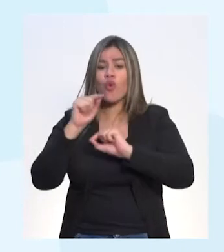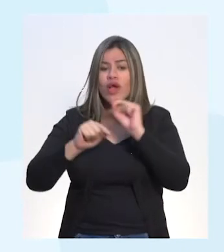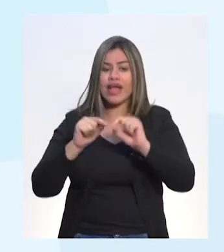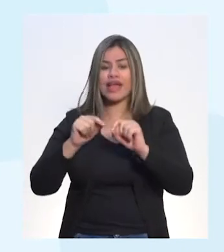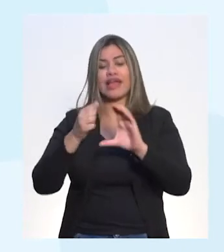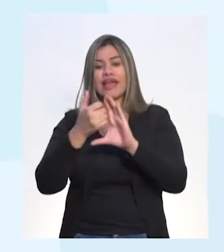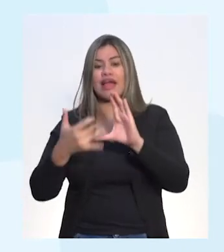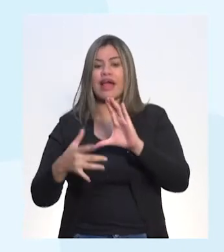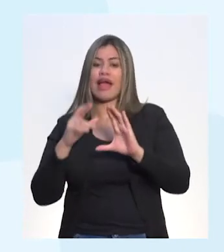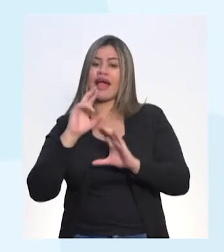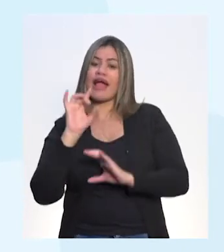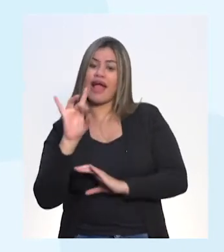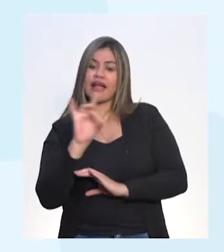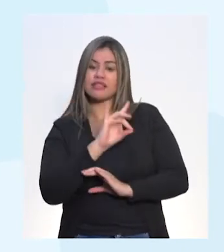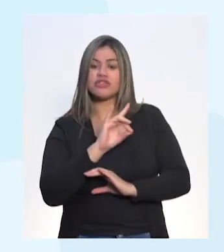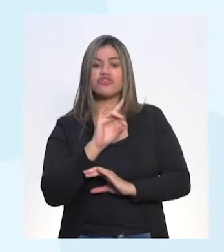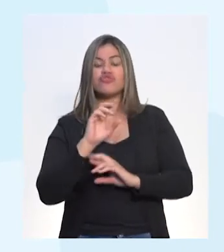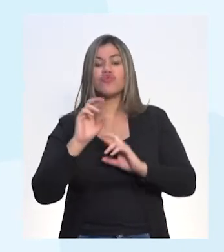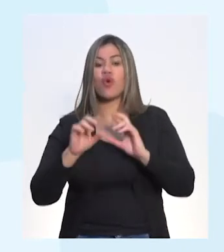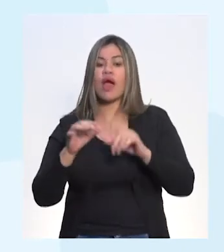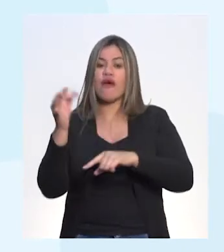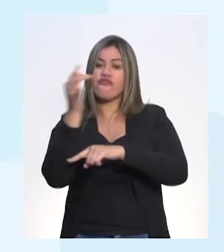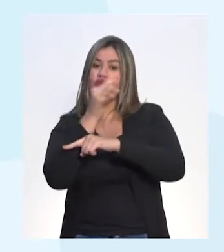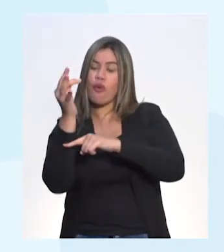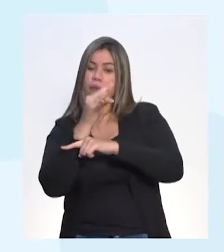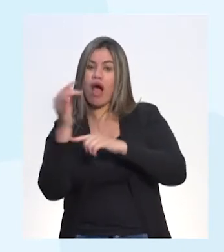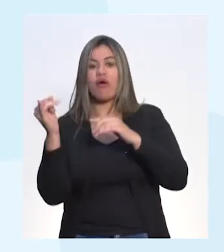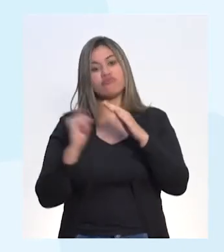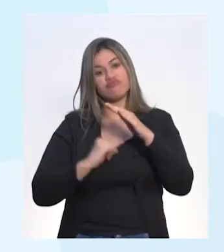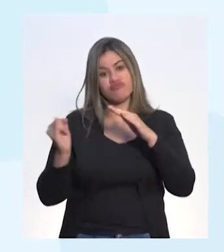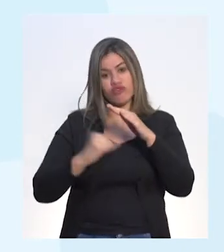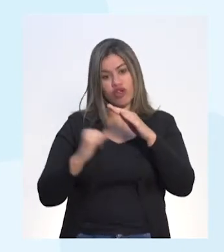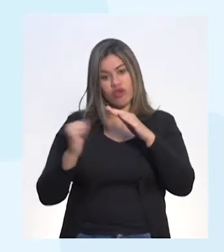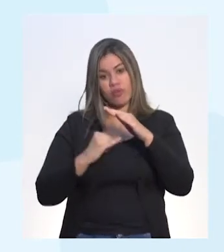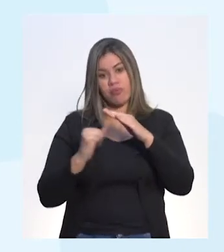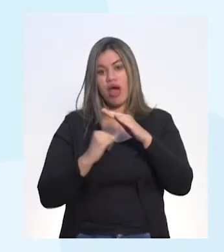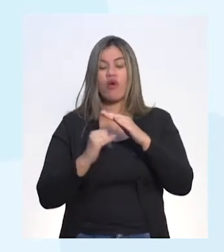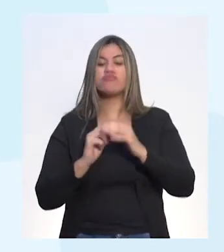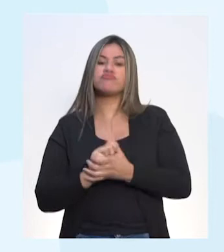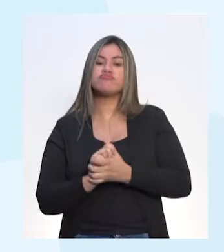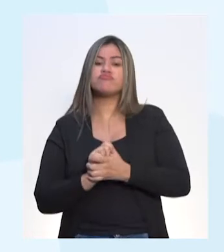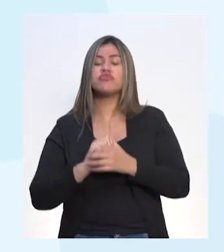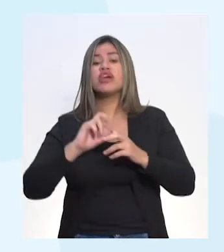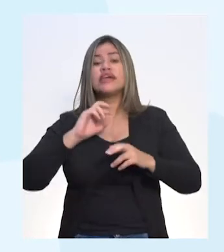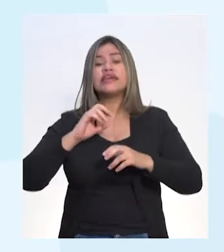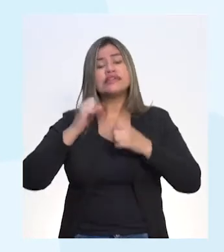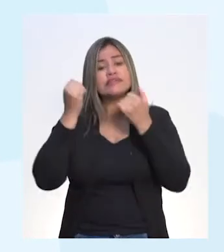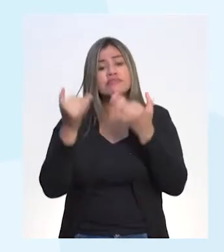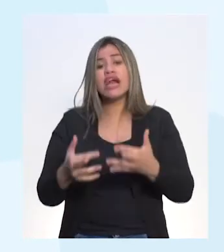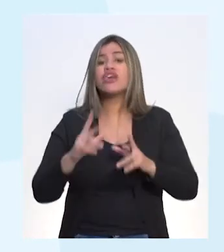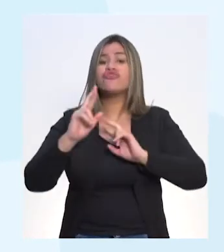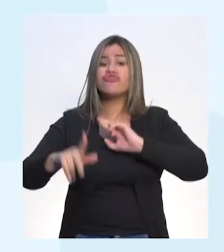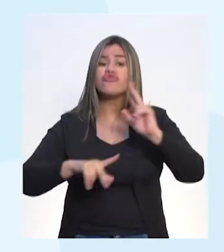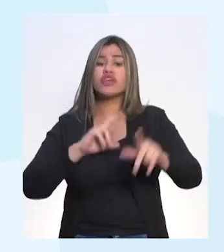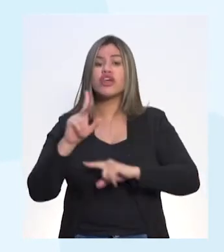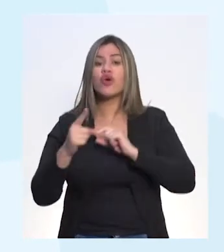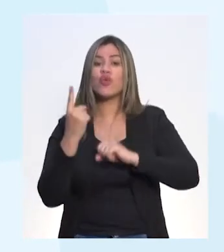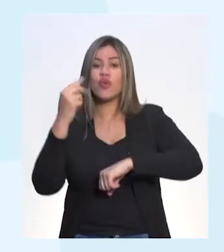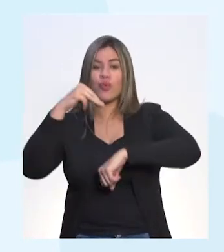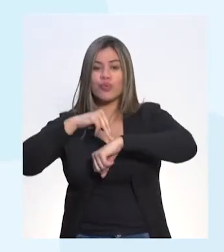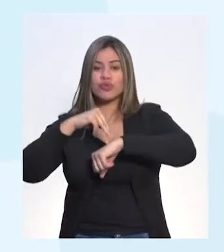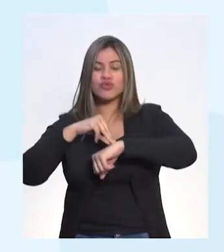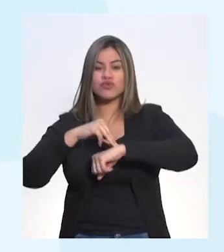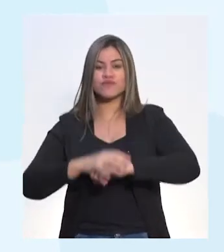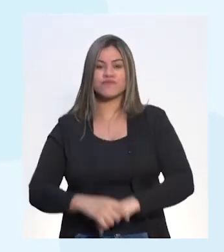estilo. Canônica sendo a linguagem formal e a não canônica a linguagem informal. Cite um exemplo e já